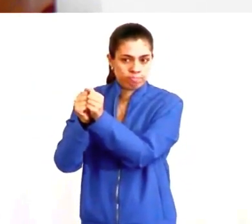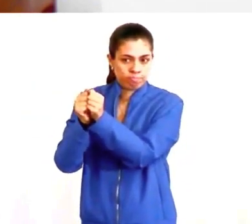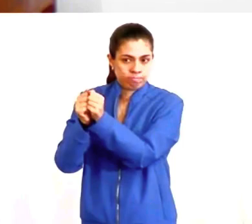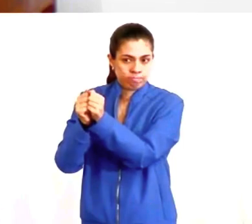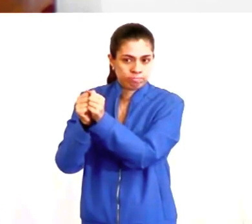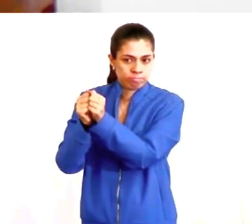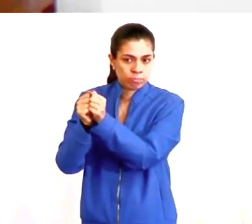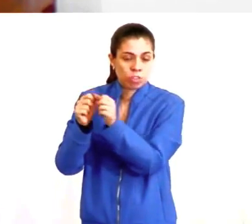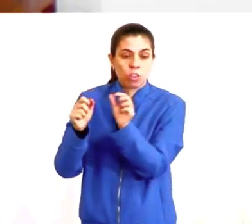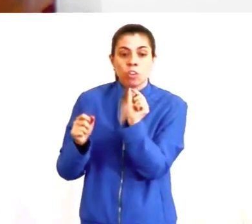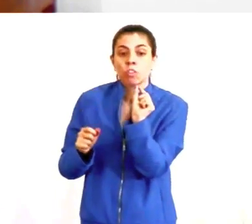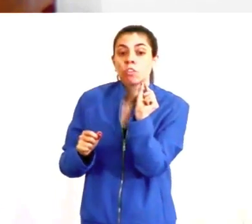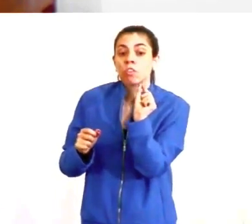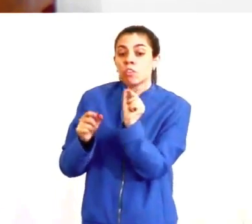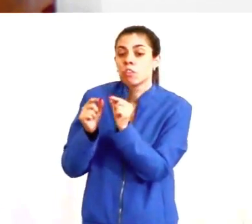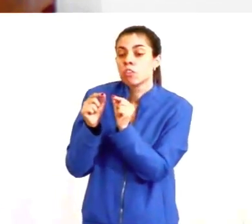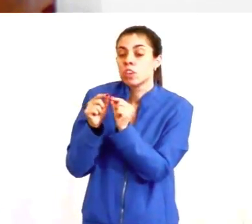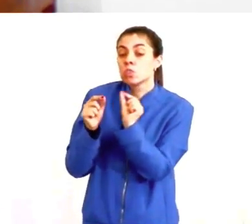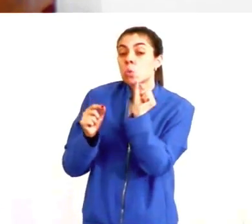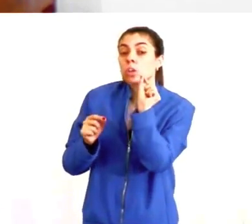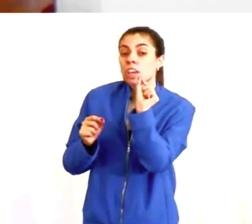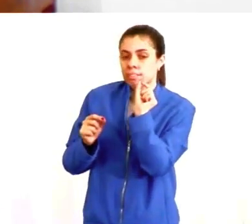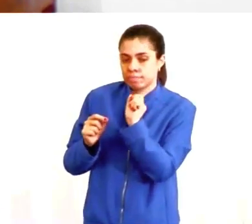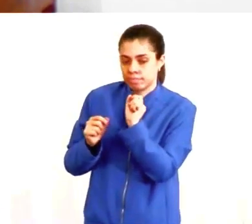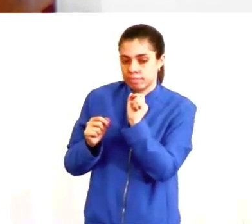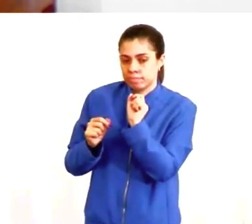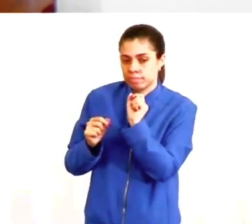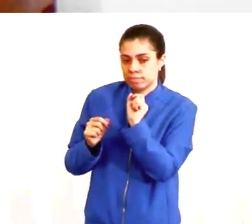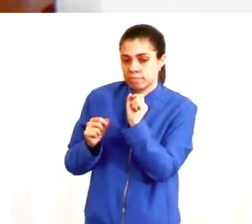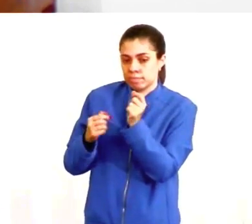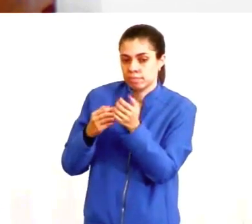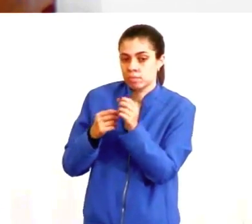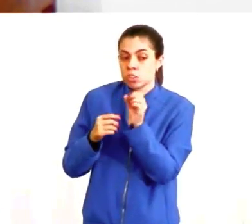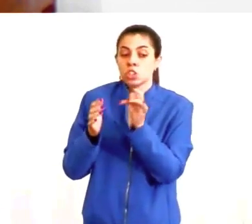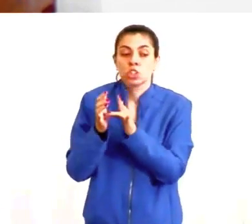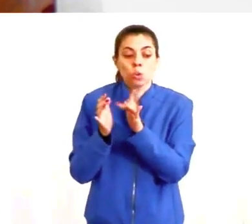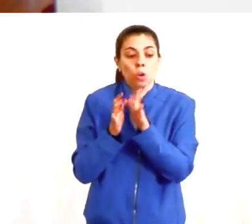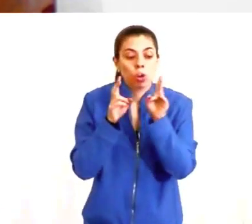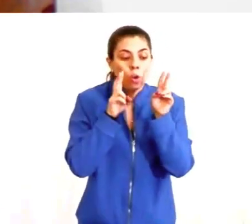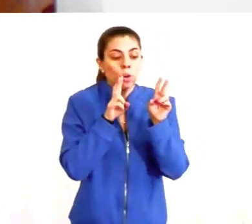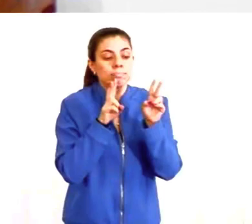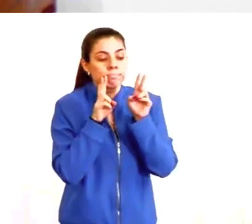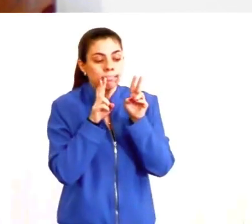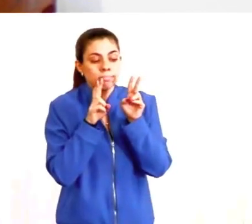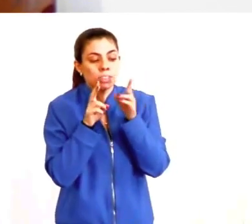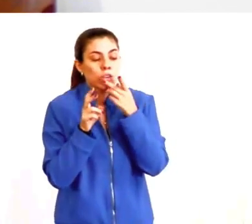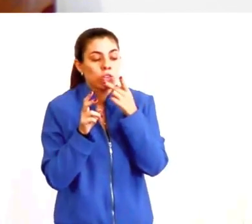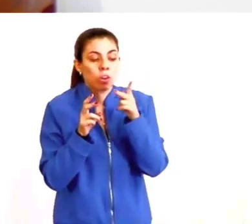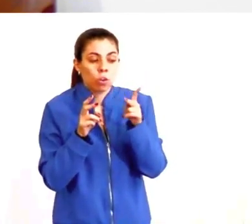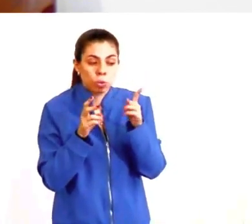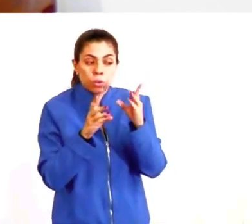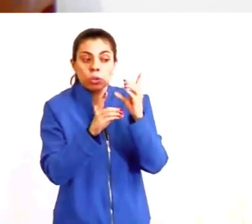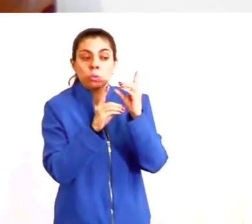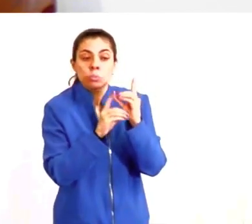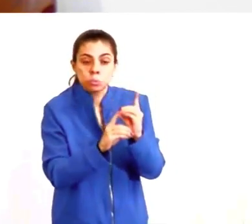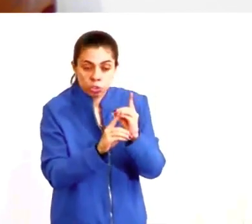na Galiléia, é lá no monte, que Jesus olha para os seus discípulos e diz essas